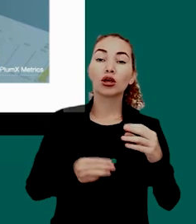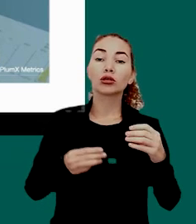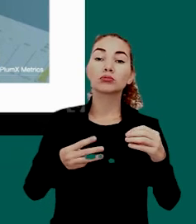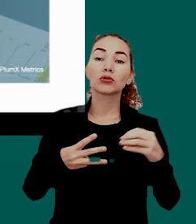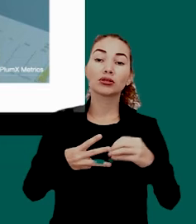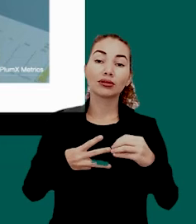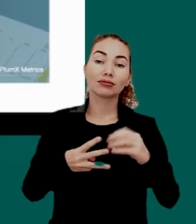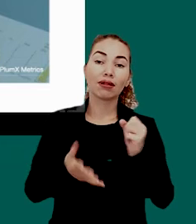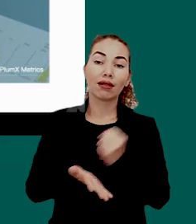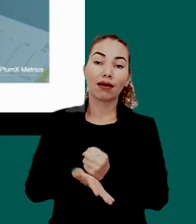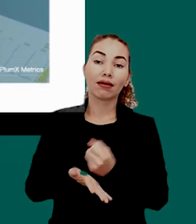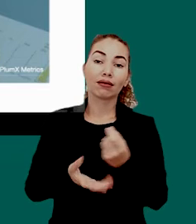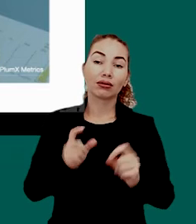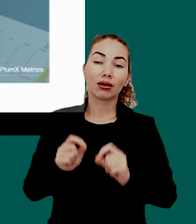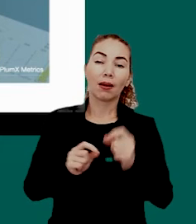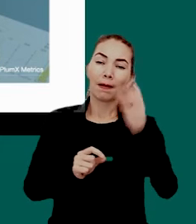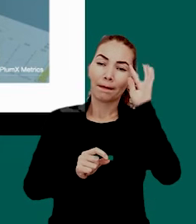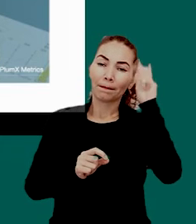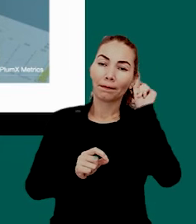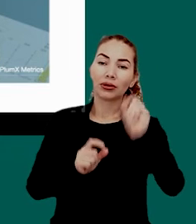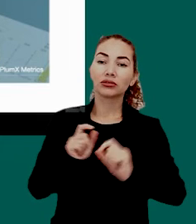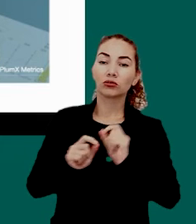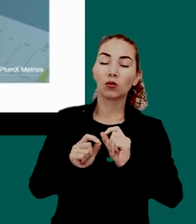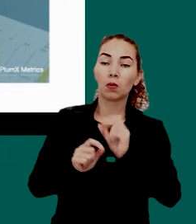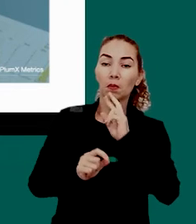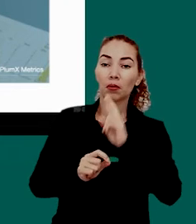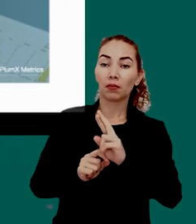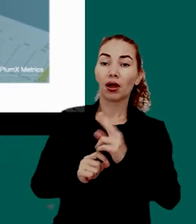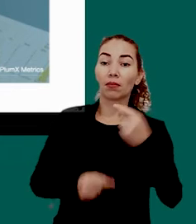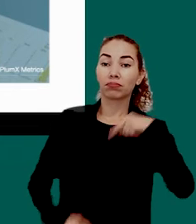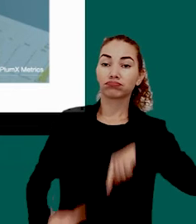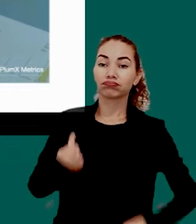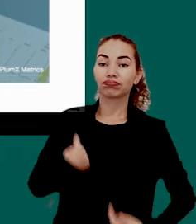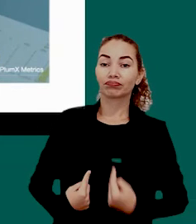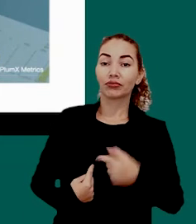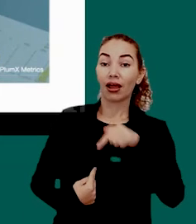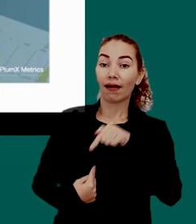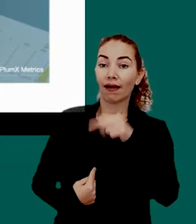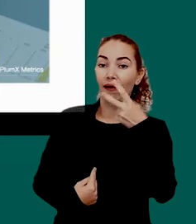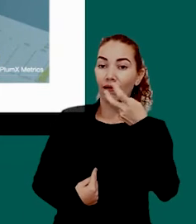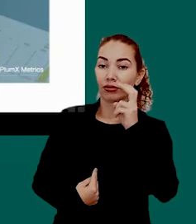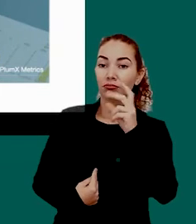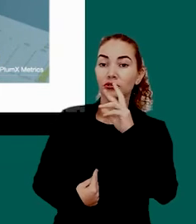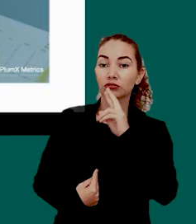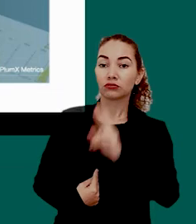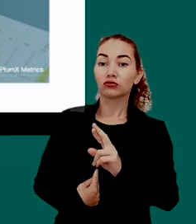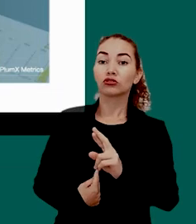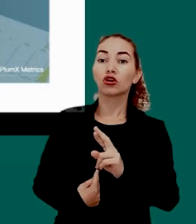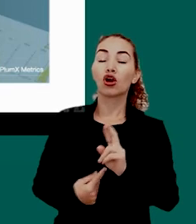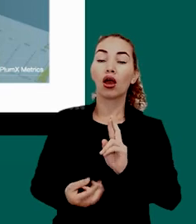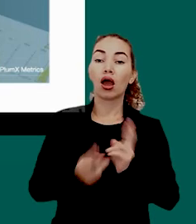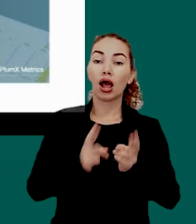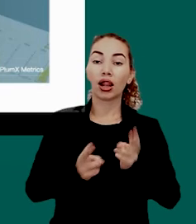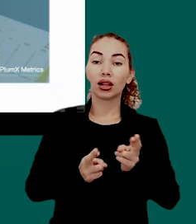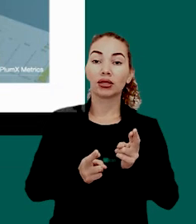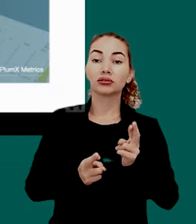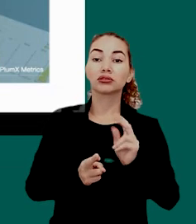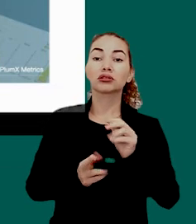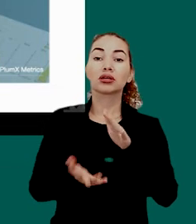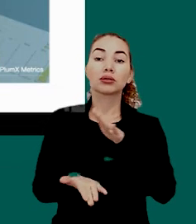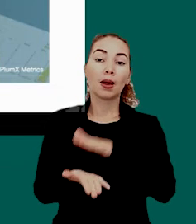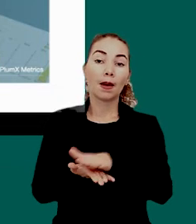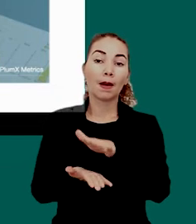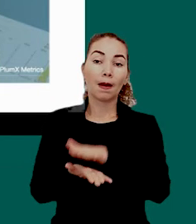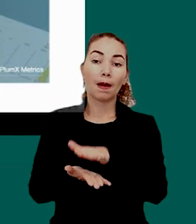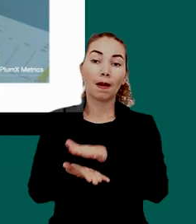registrada. Tá? A gente estava pensando muito em produção de uma resposta humoral por anticorpos, e aqui a gente viu que a gente tinha uma resposta relacionada à